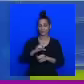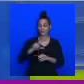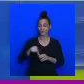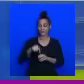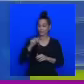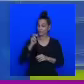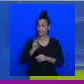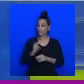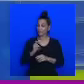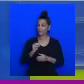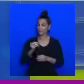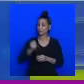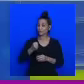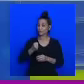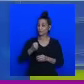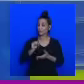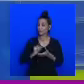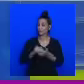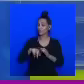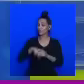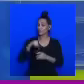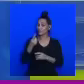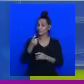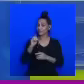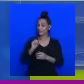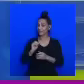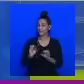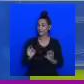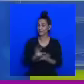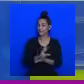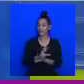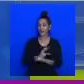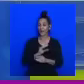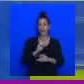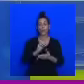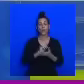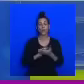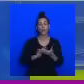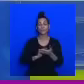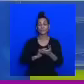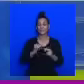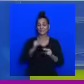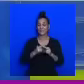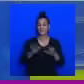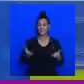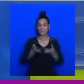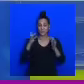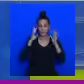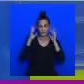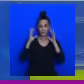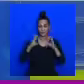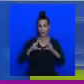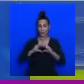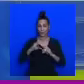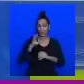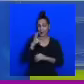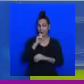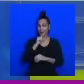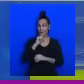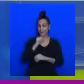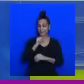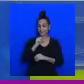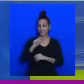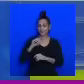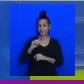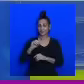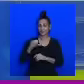Foram sorteados 5 números. Faltam 10. Loterias Caixa. Já pensou? Bola laranja, número